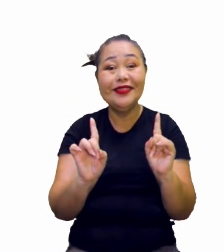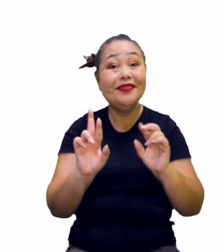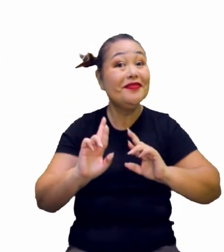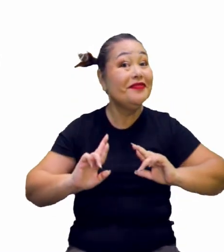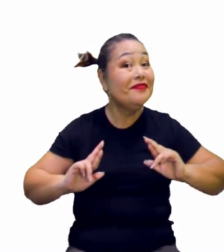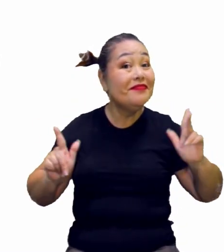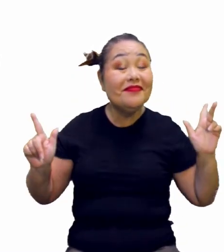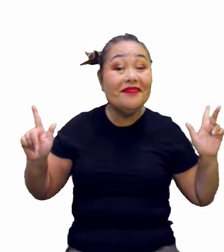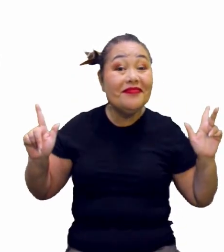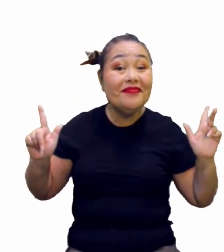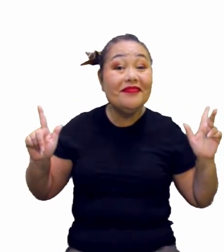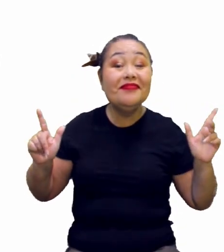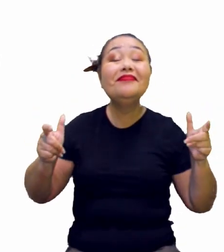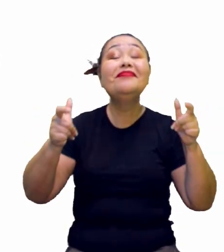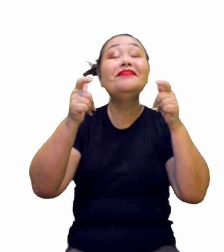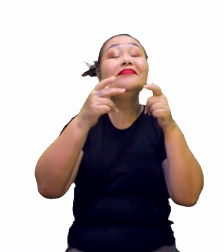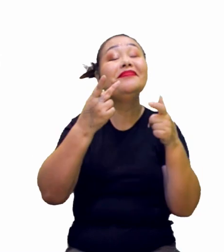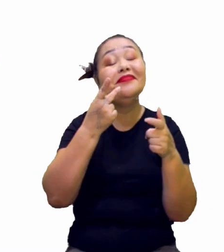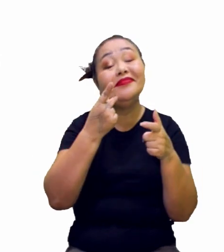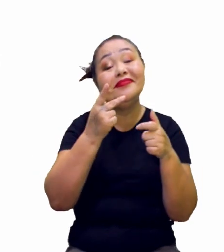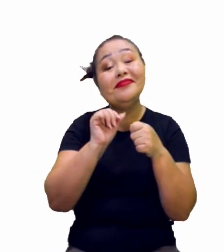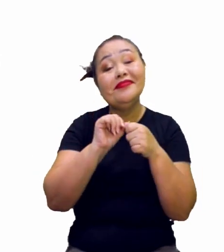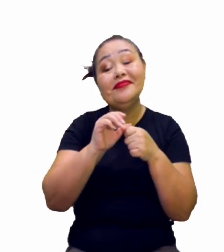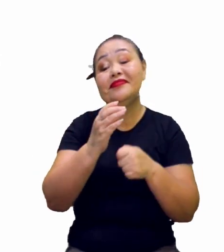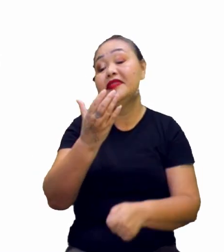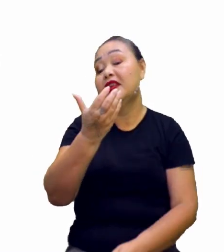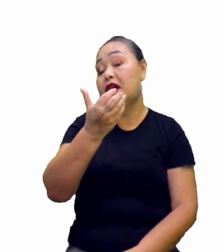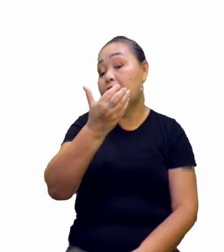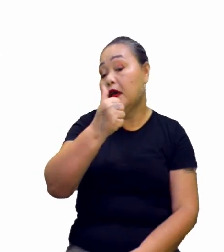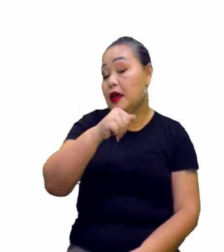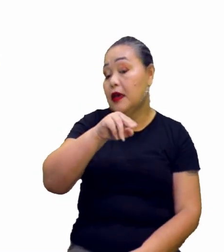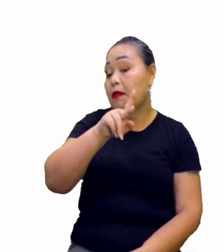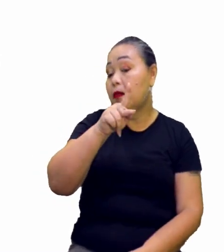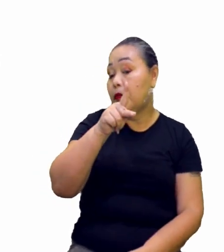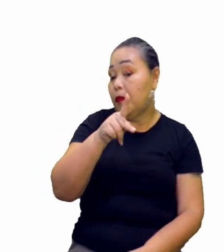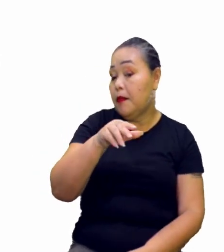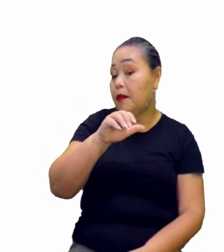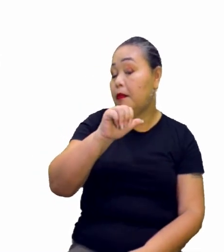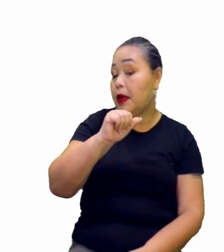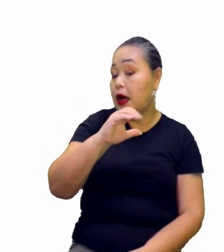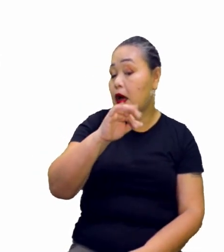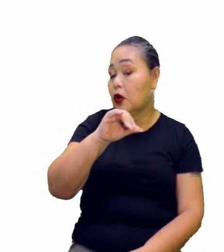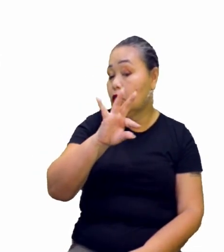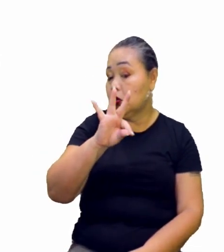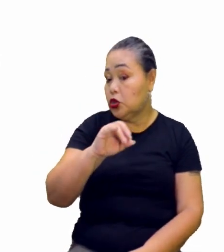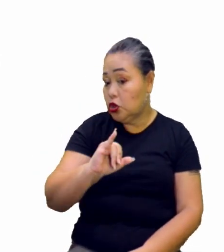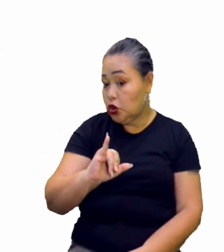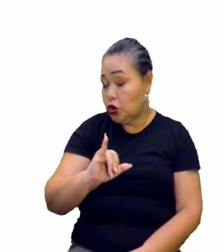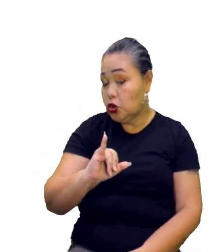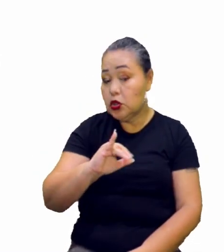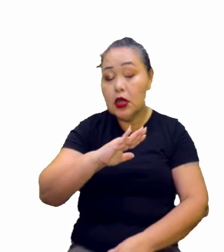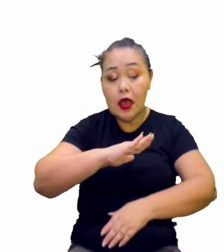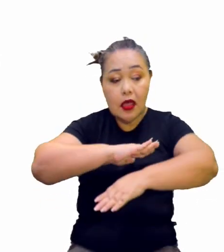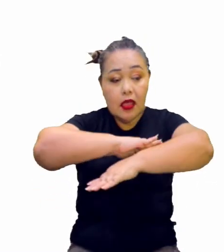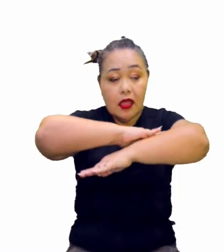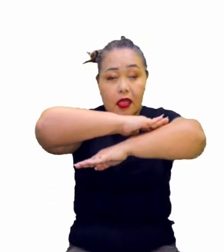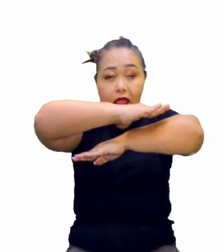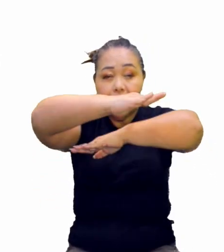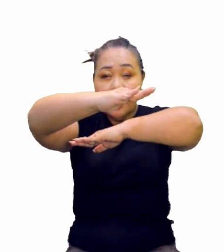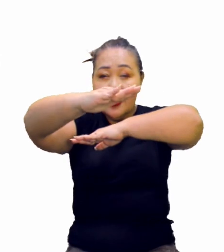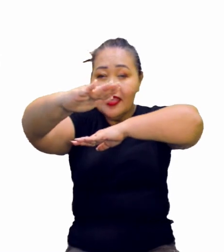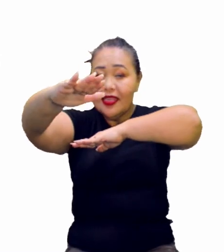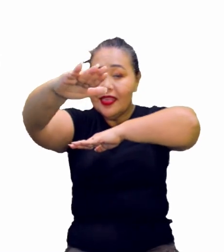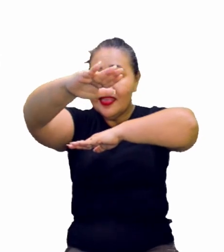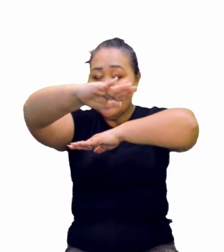está. Tem lugares do Ceará, Guaramiranga, Pacoti, é serrano. Ali